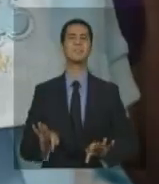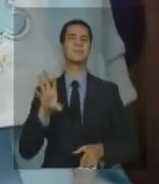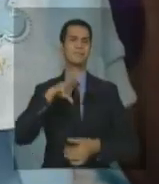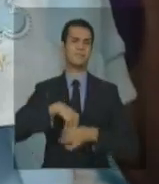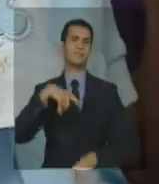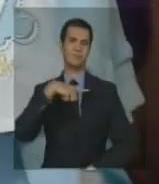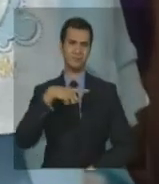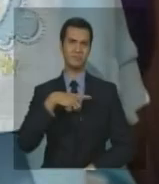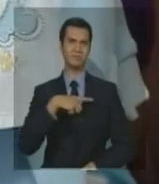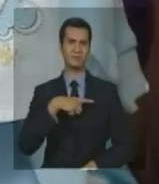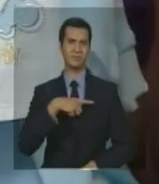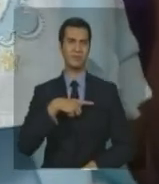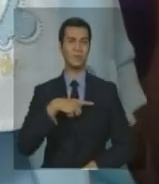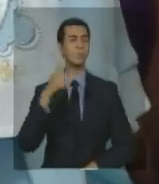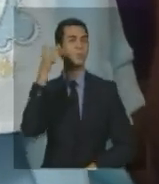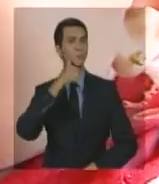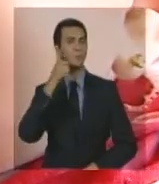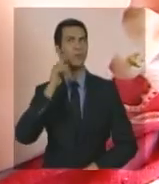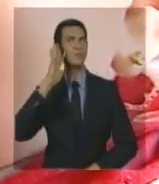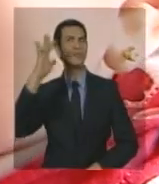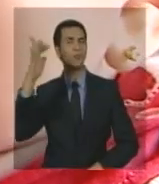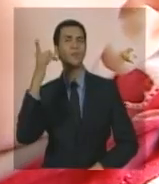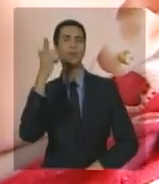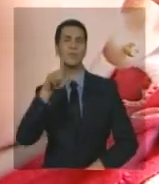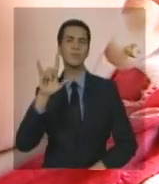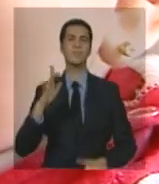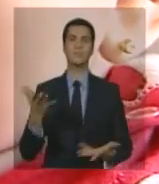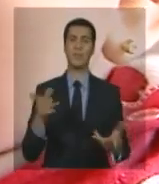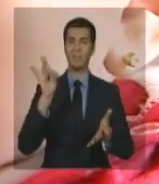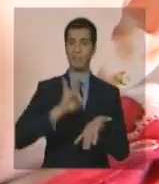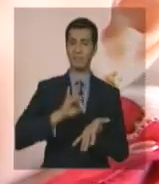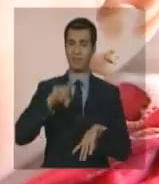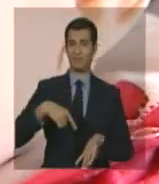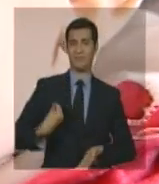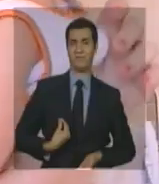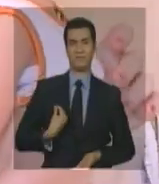é realização pra muitas mulheres, é mesmo um milagre da vida.